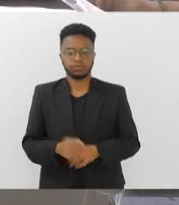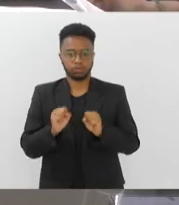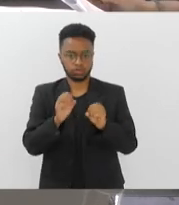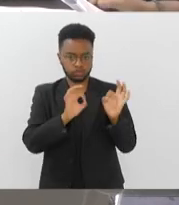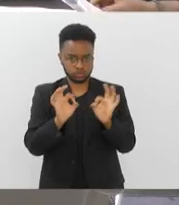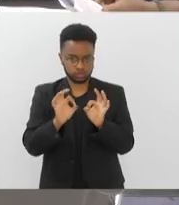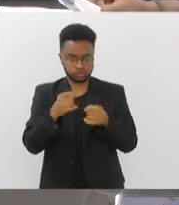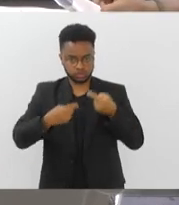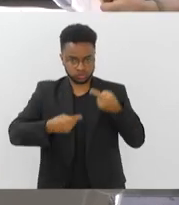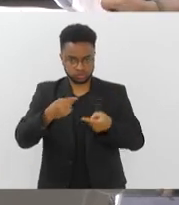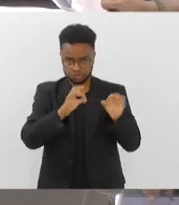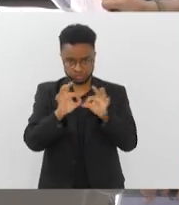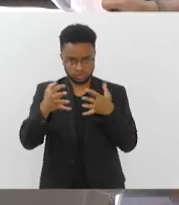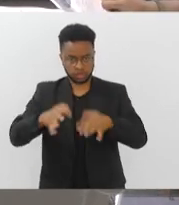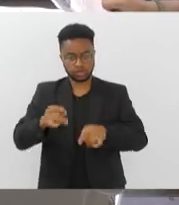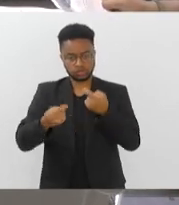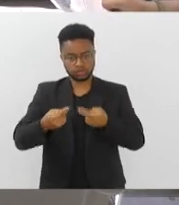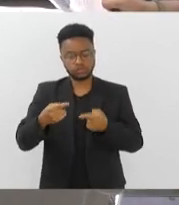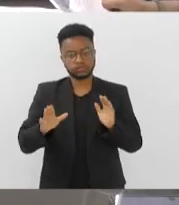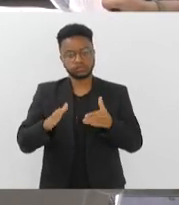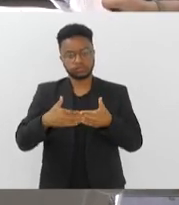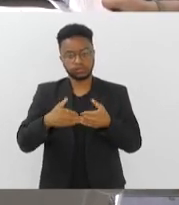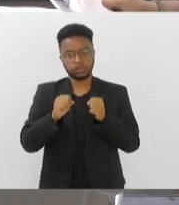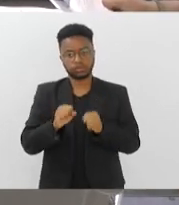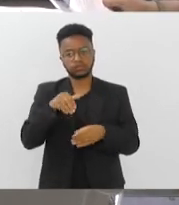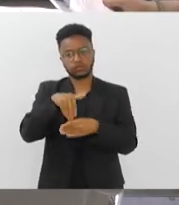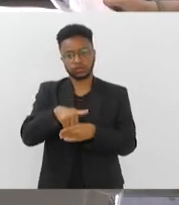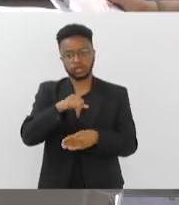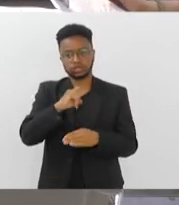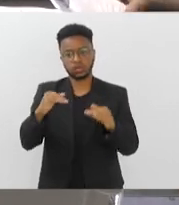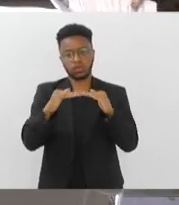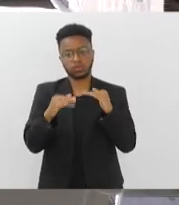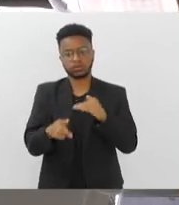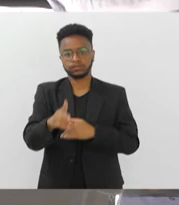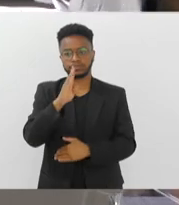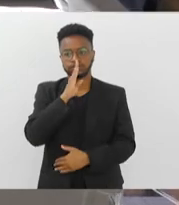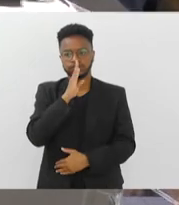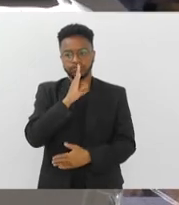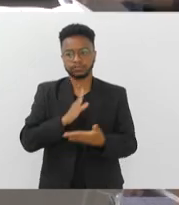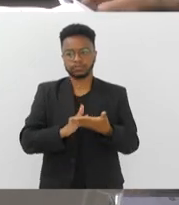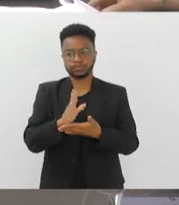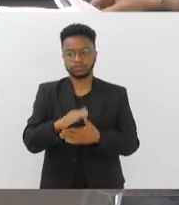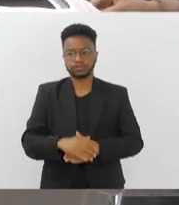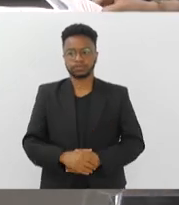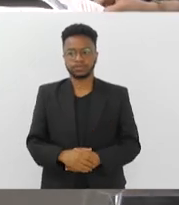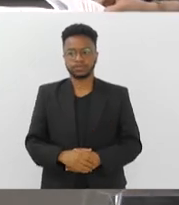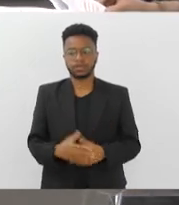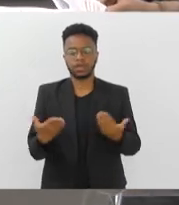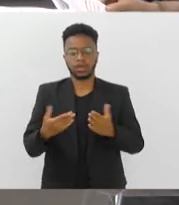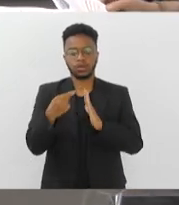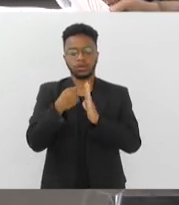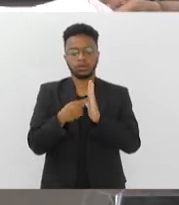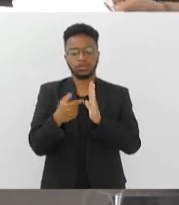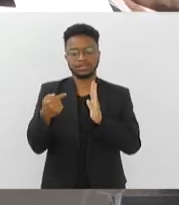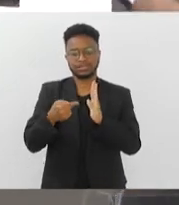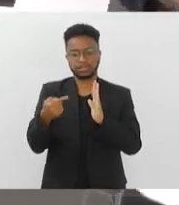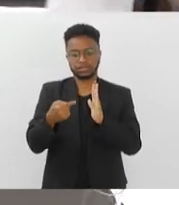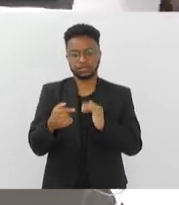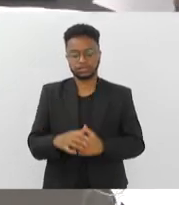queira discutir, encerrada a discussão, em votação, senhores que aprovam, permaneçam como estão, aprovado. Passa ao item 7 da